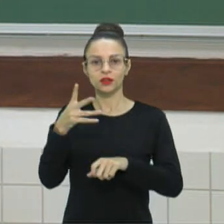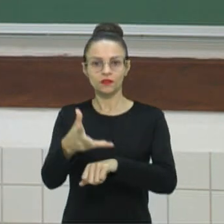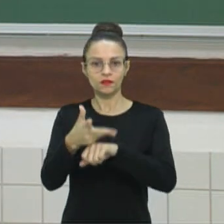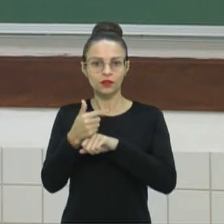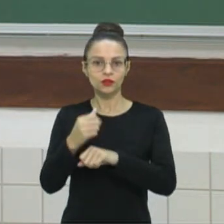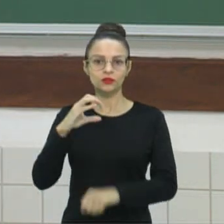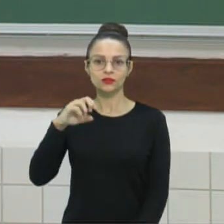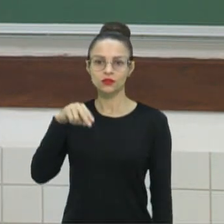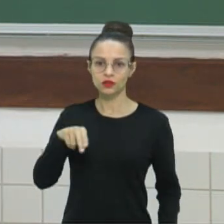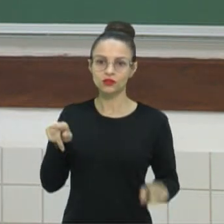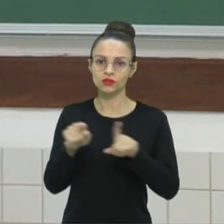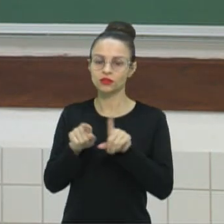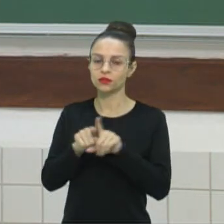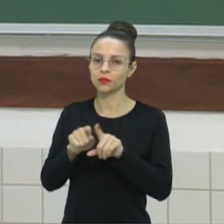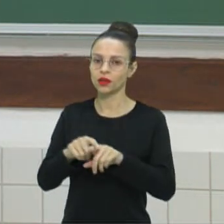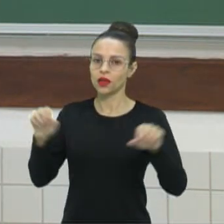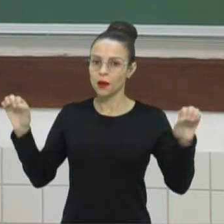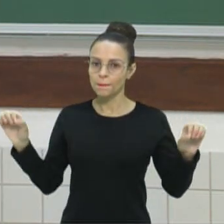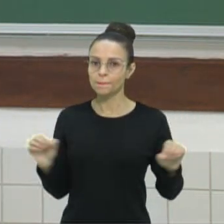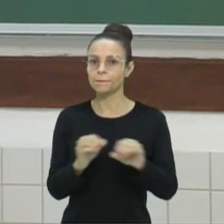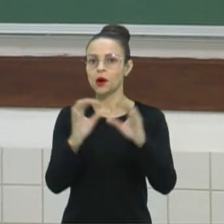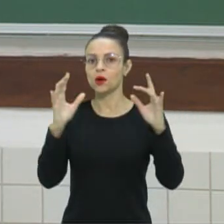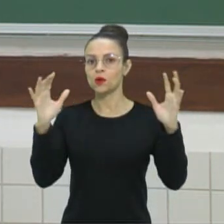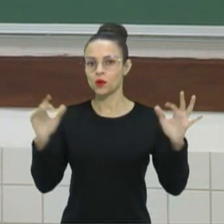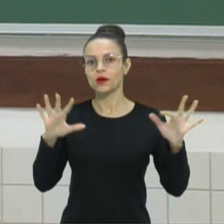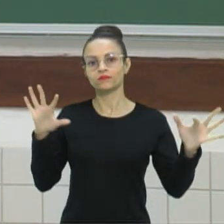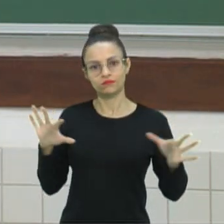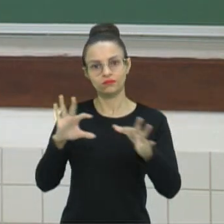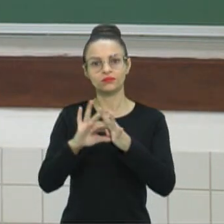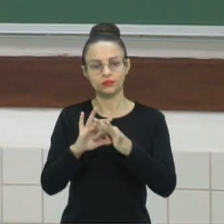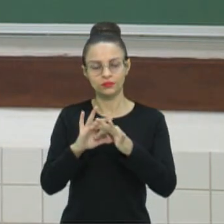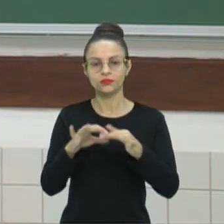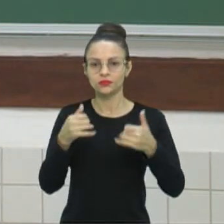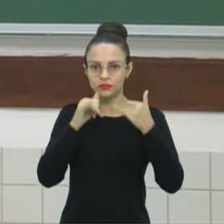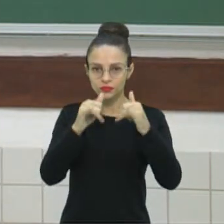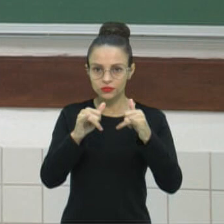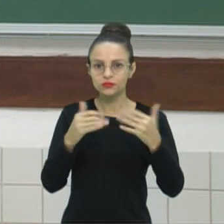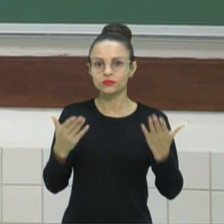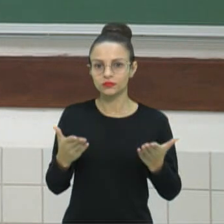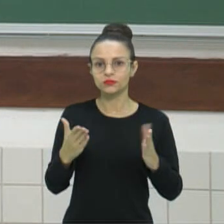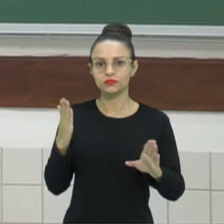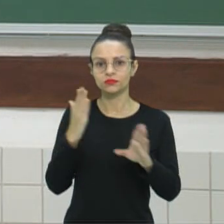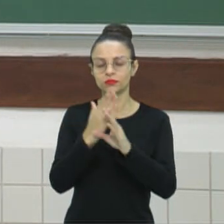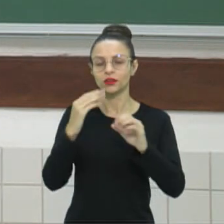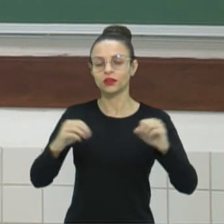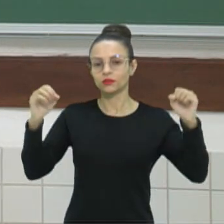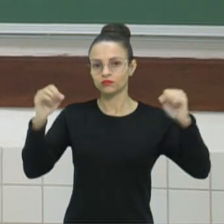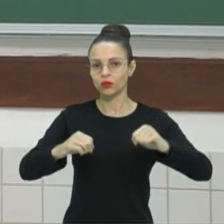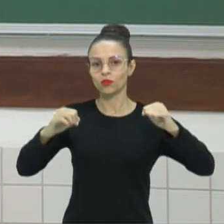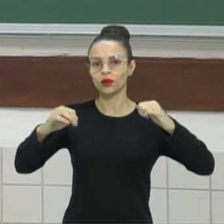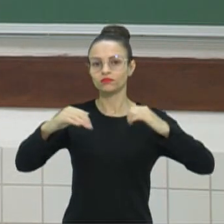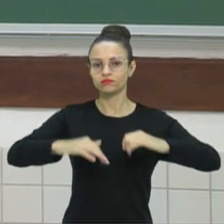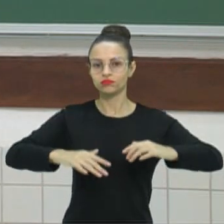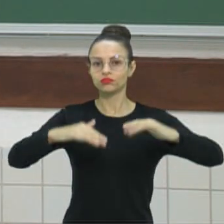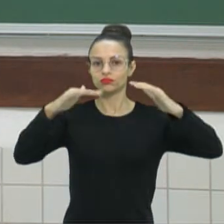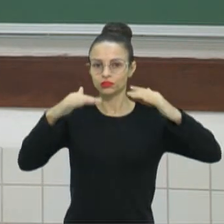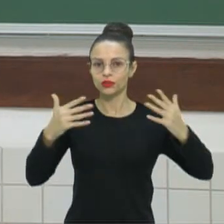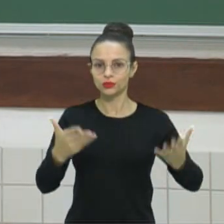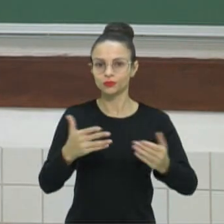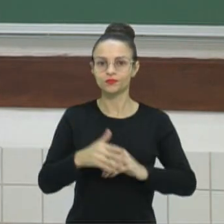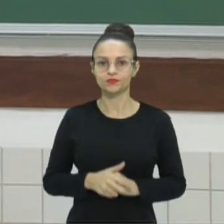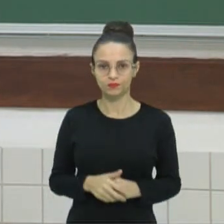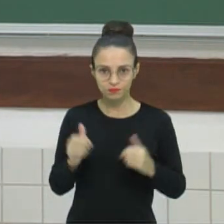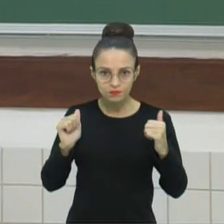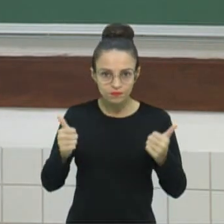associada, e muitas vezes essas colisões estão associadas à energia e soltadas, né, por bombas atômicas aí. Beleza?